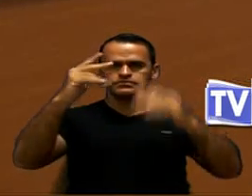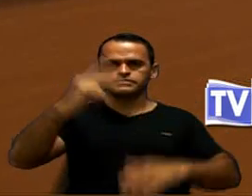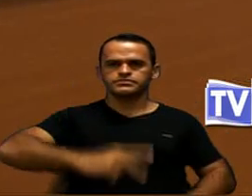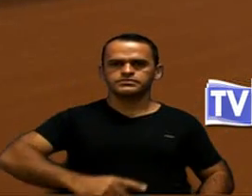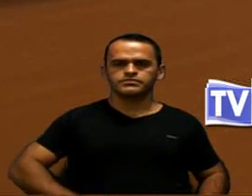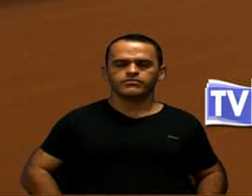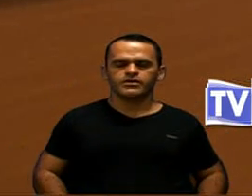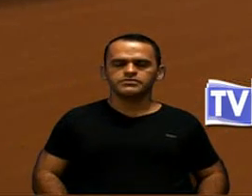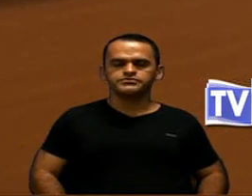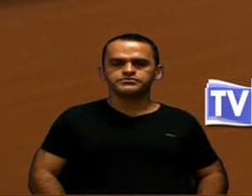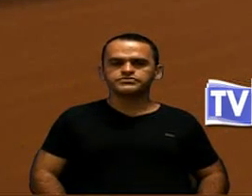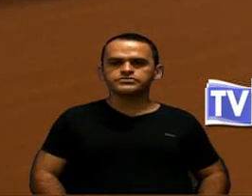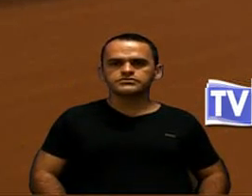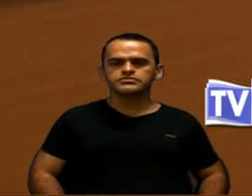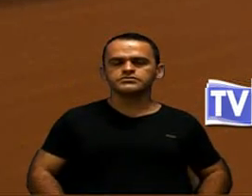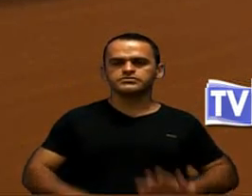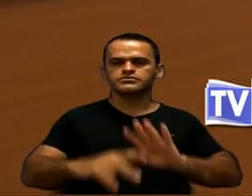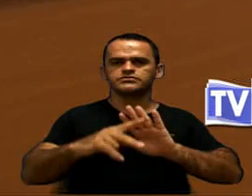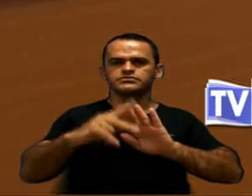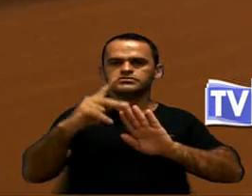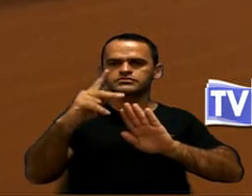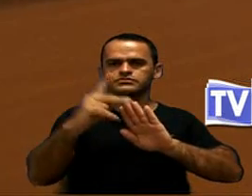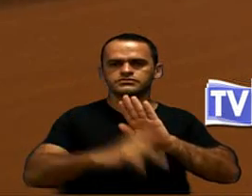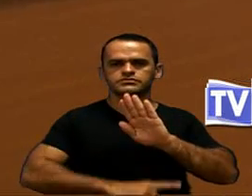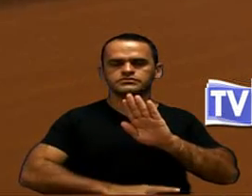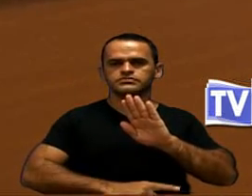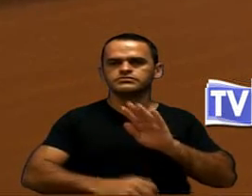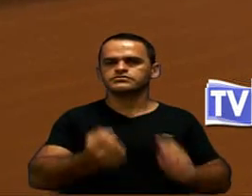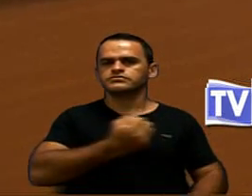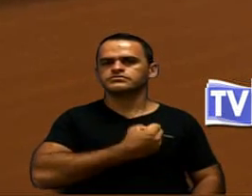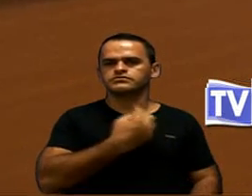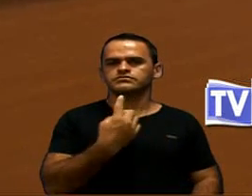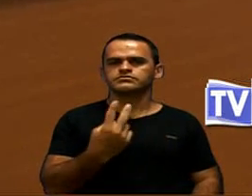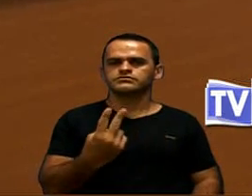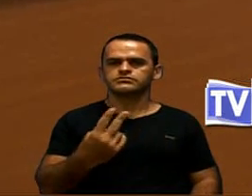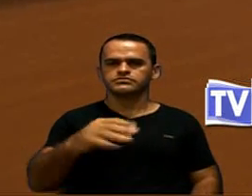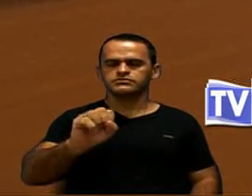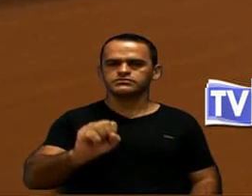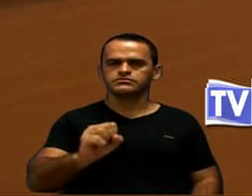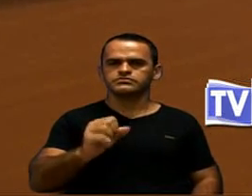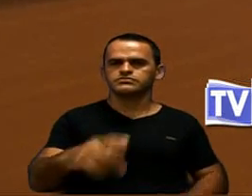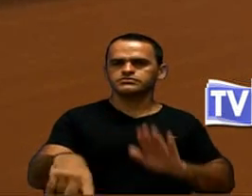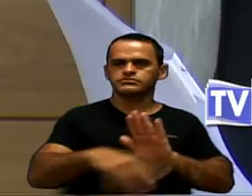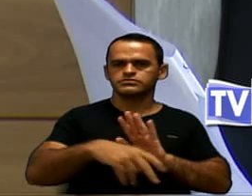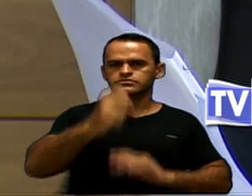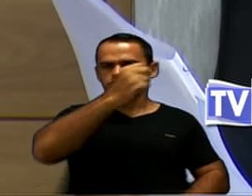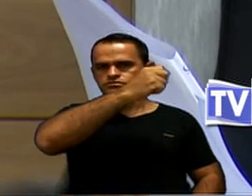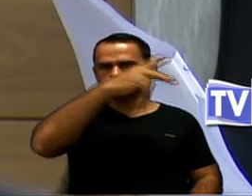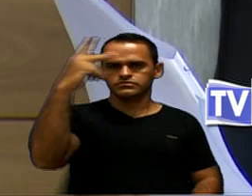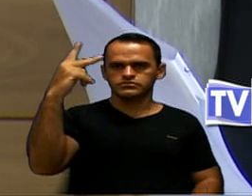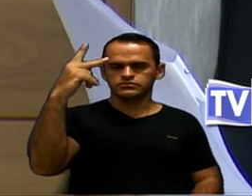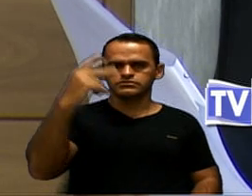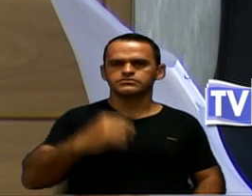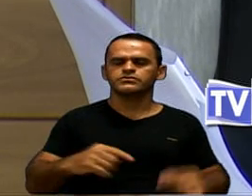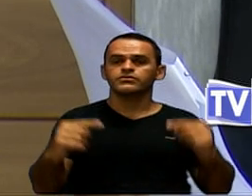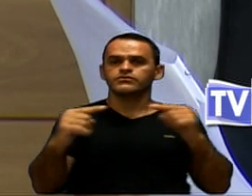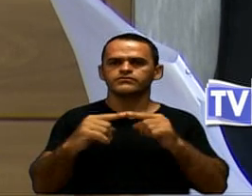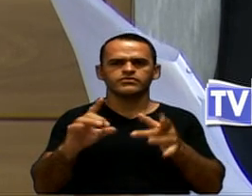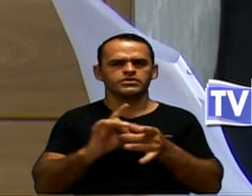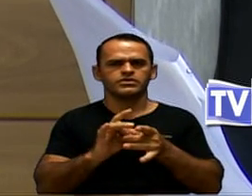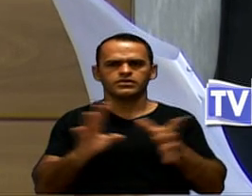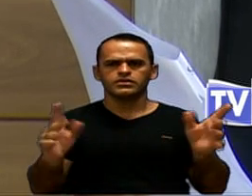presidente. Projeto... de lei número 128/2018, o executivo dispõe sobre a permissão